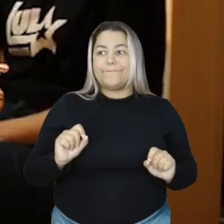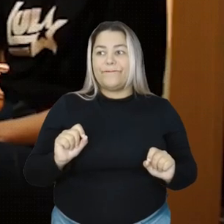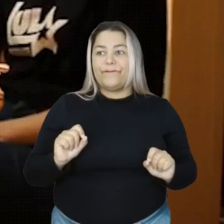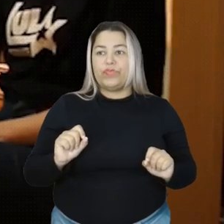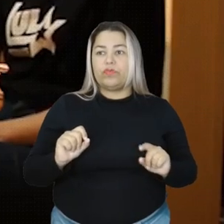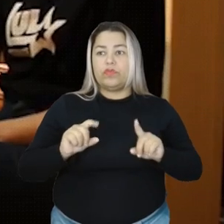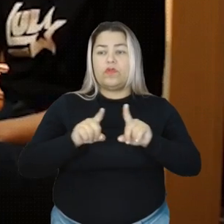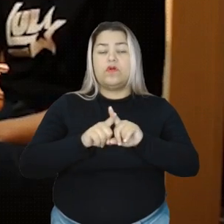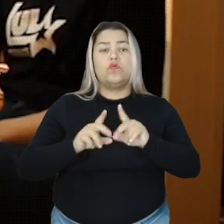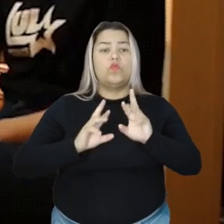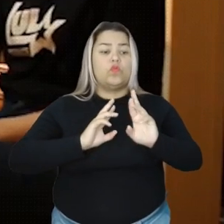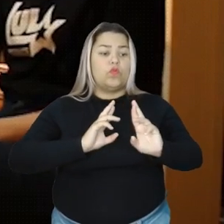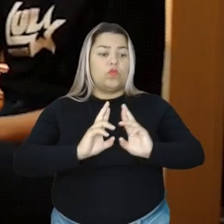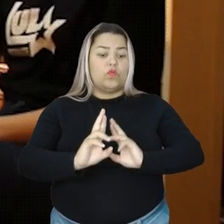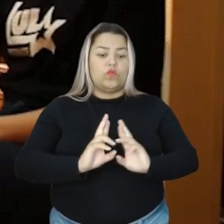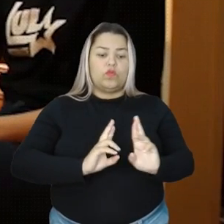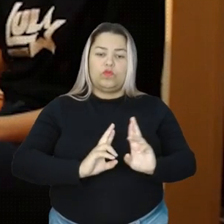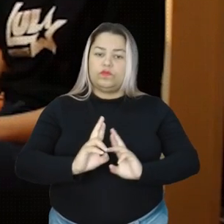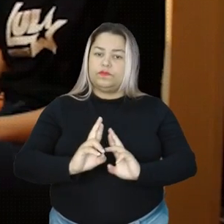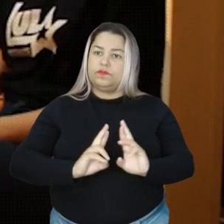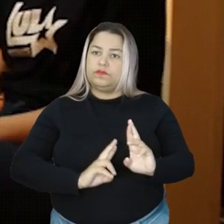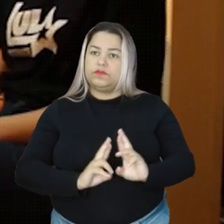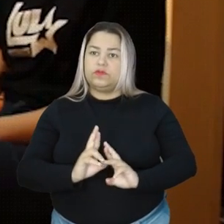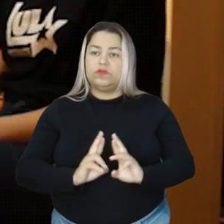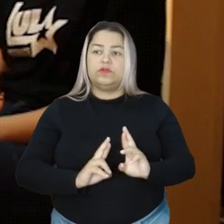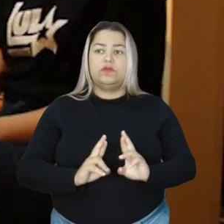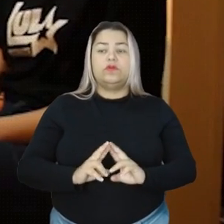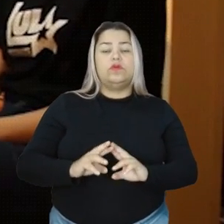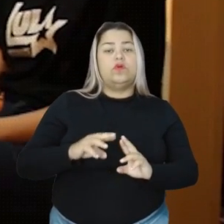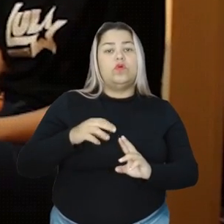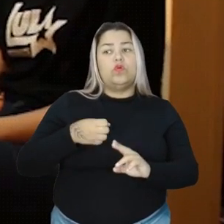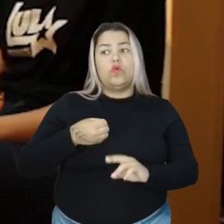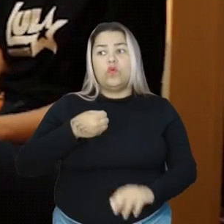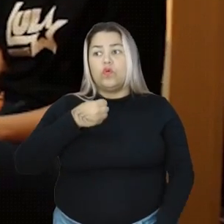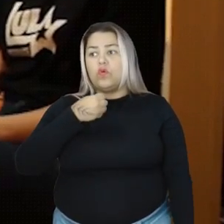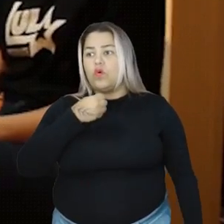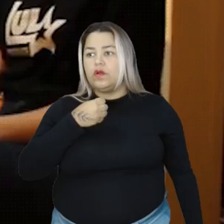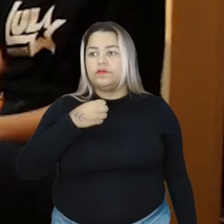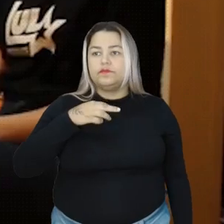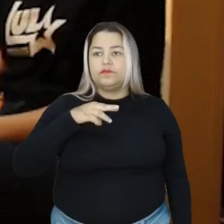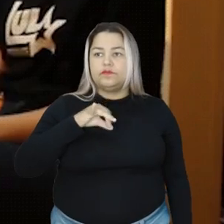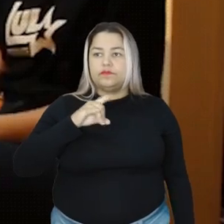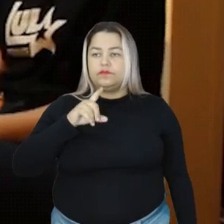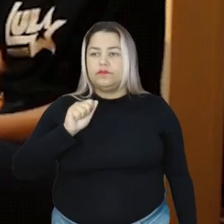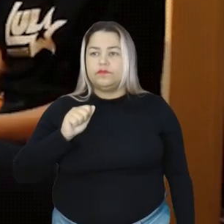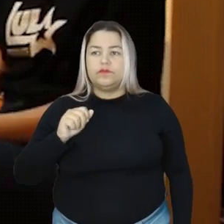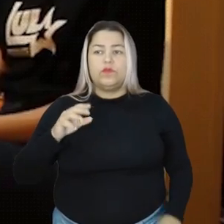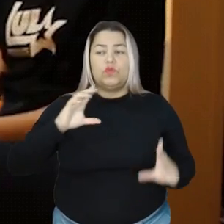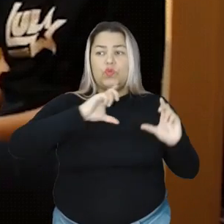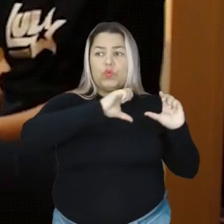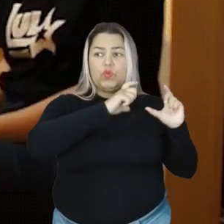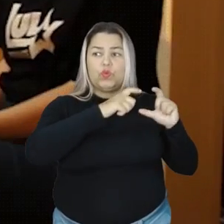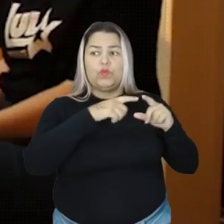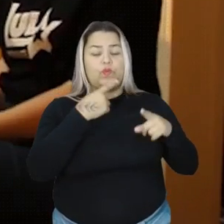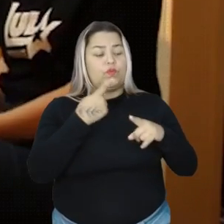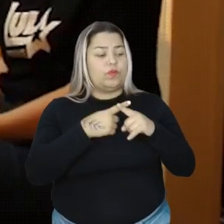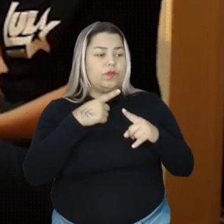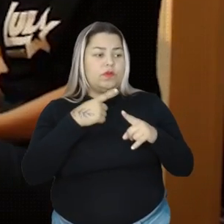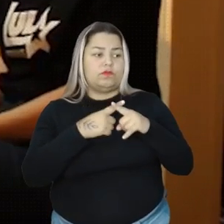com uma relação estreitíssima com a mídia maior, tradicional, porque era originário de